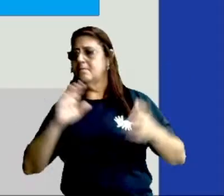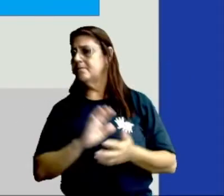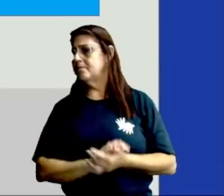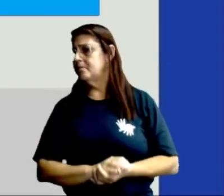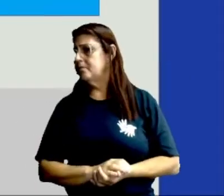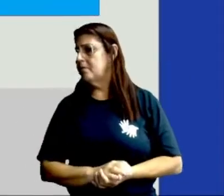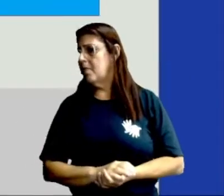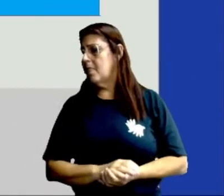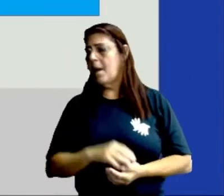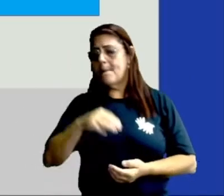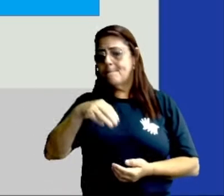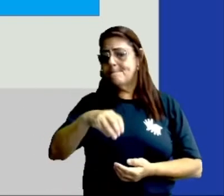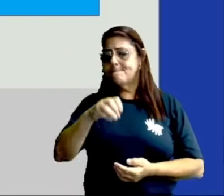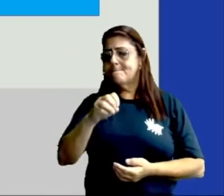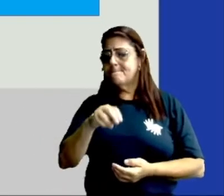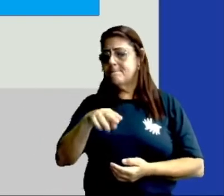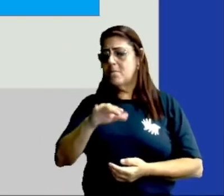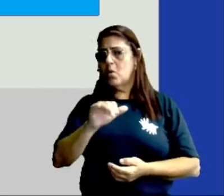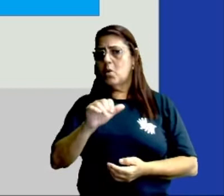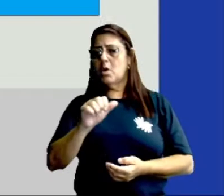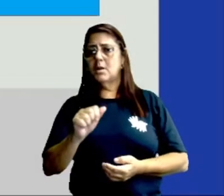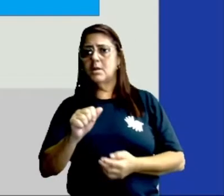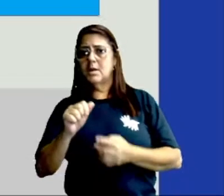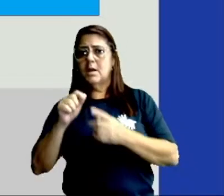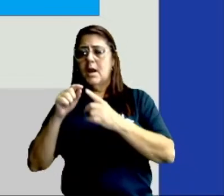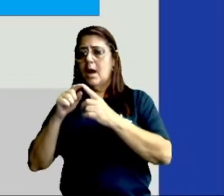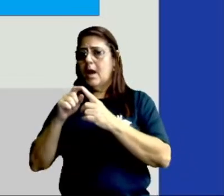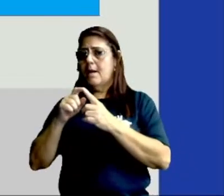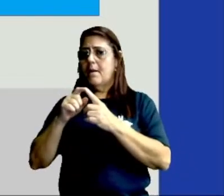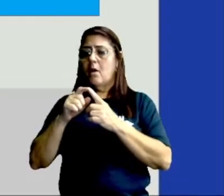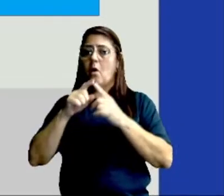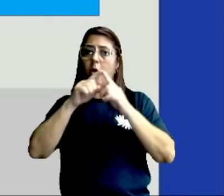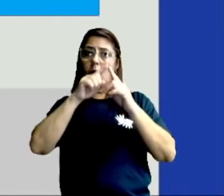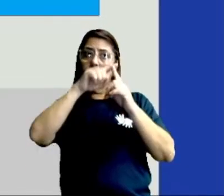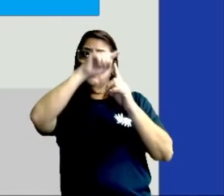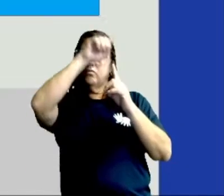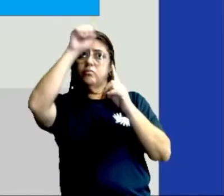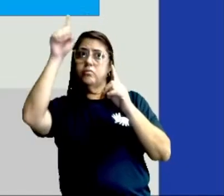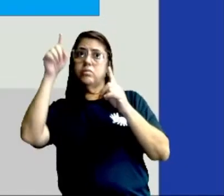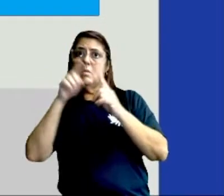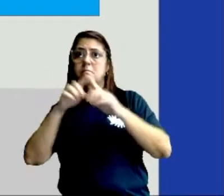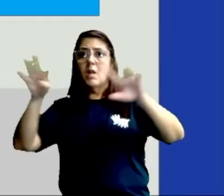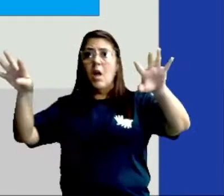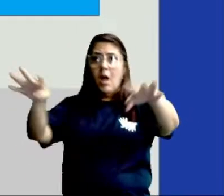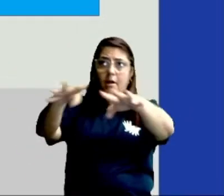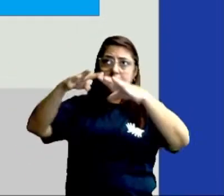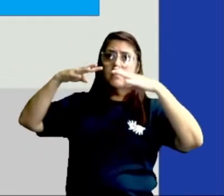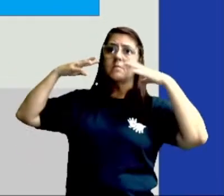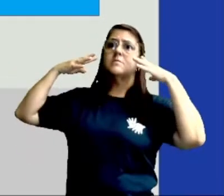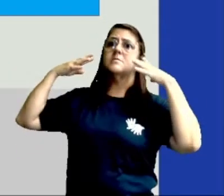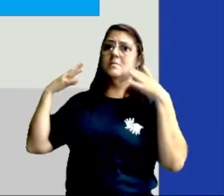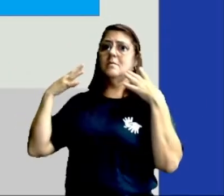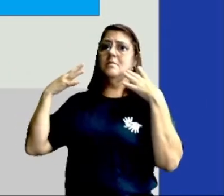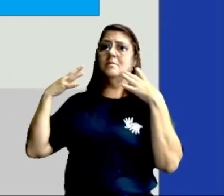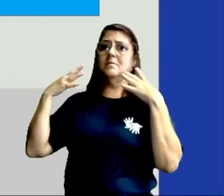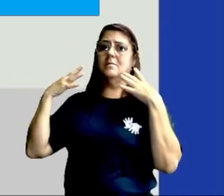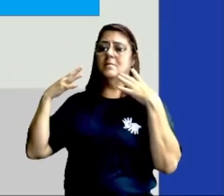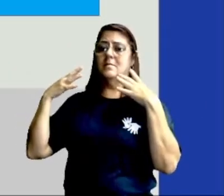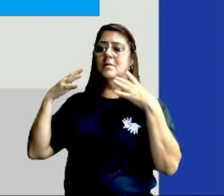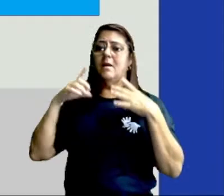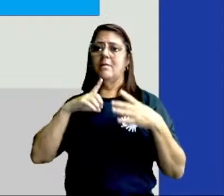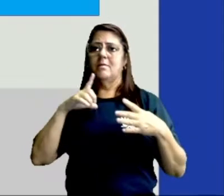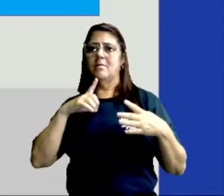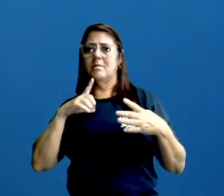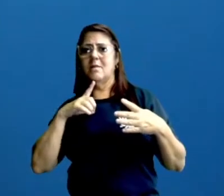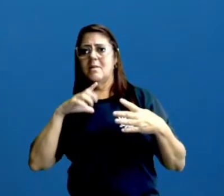ó. A Mônica fala, ó o balão de fala apontando para a Mônica. Atenção! Aí tá o Cebolinha,